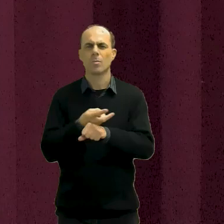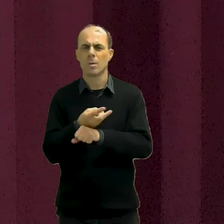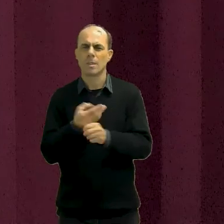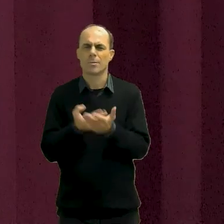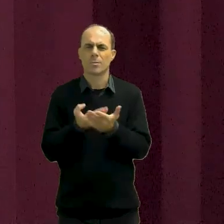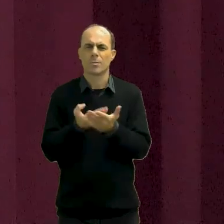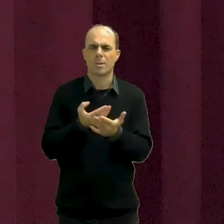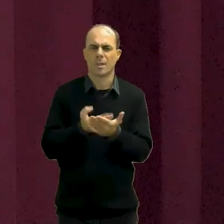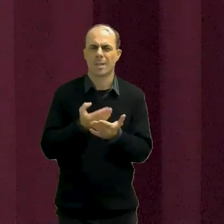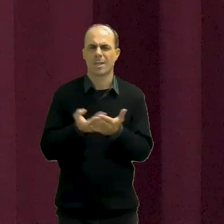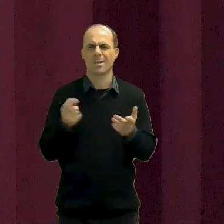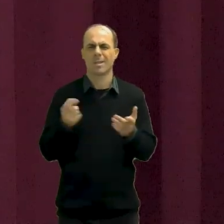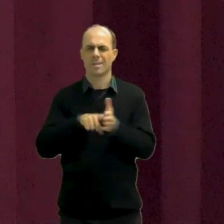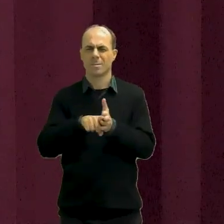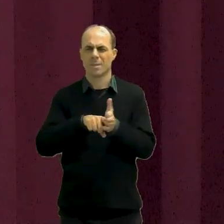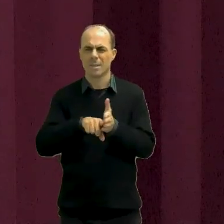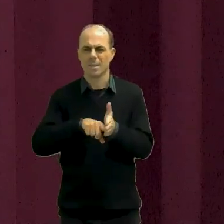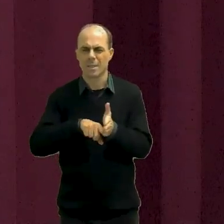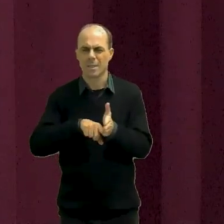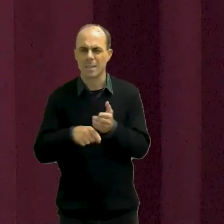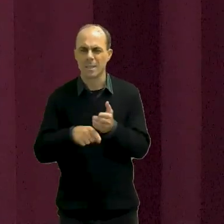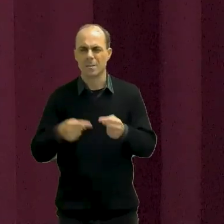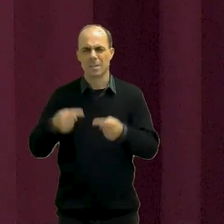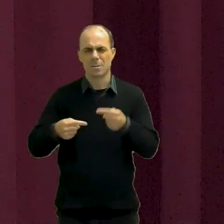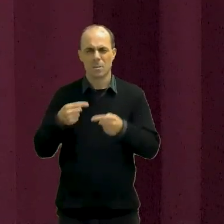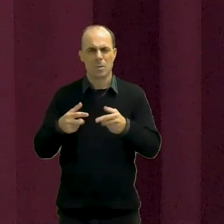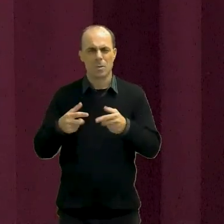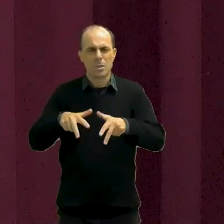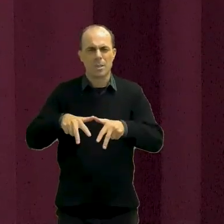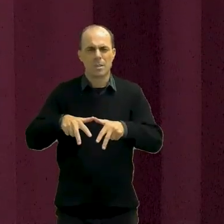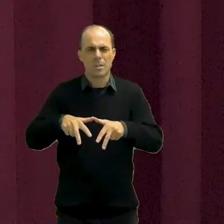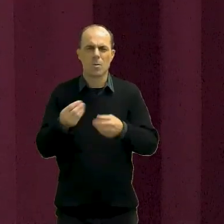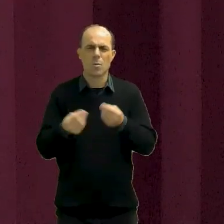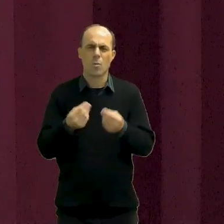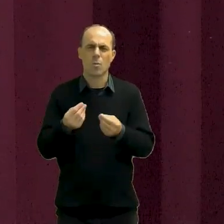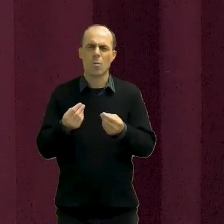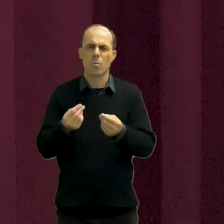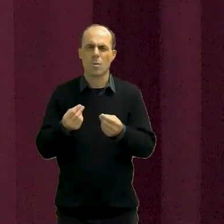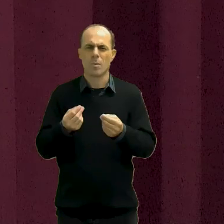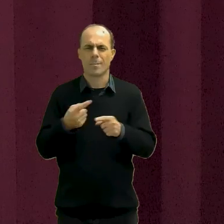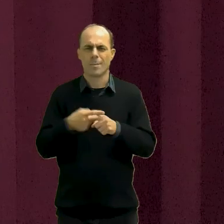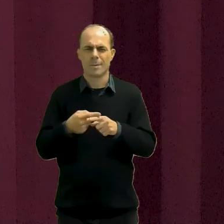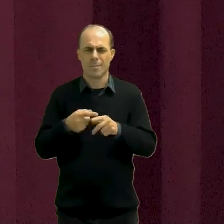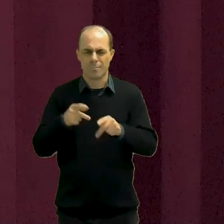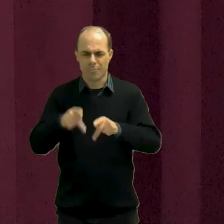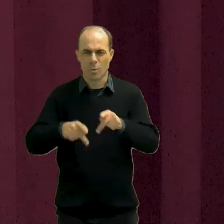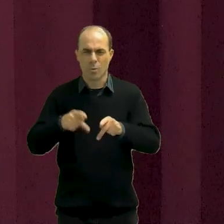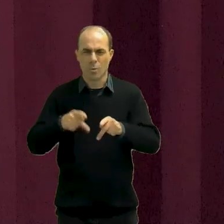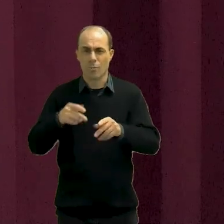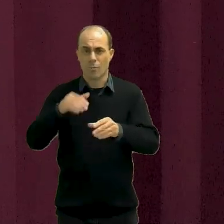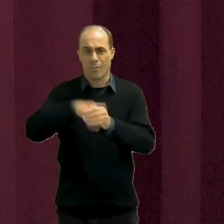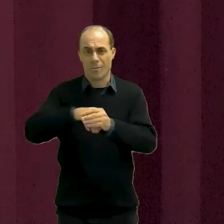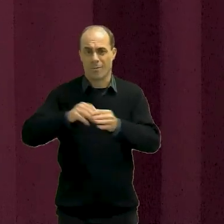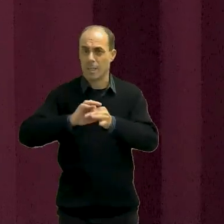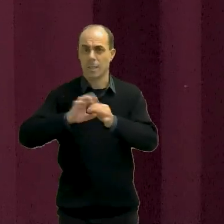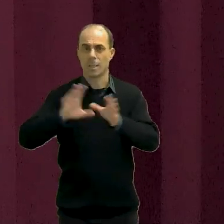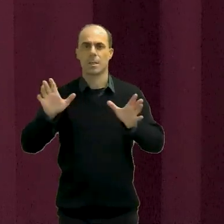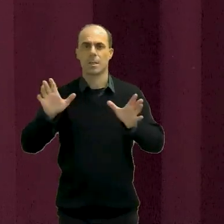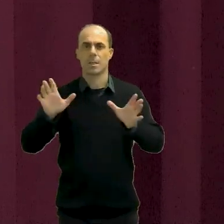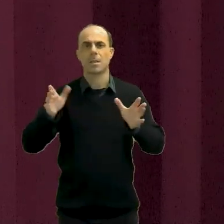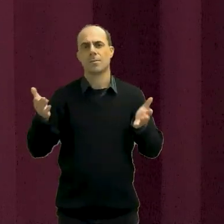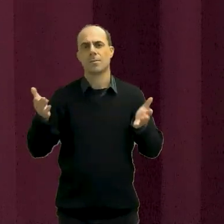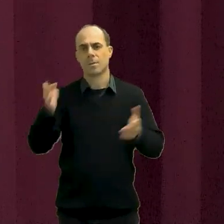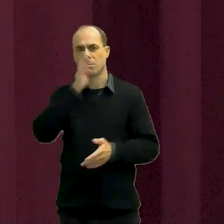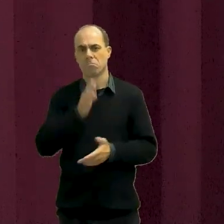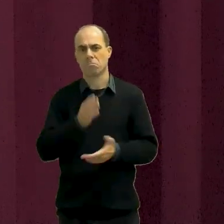necessários paraa discussão dessa política tão necessária para a democracia brasileira então eu creio que já em